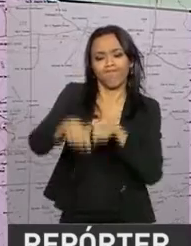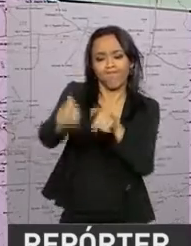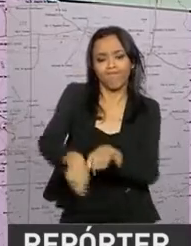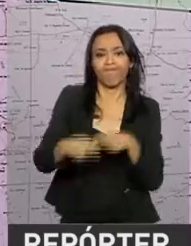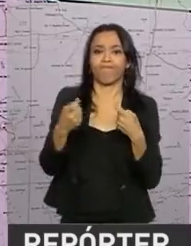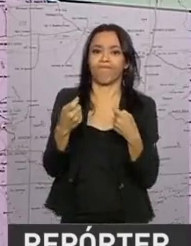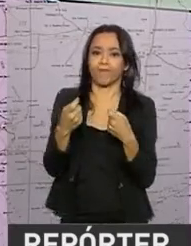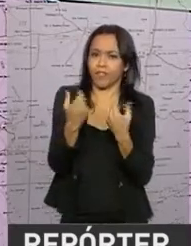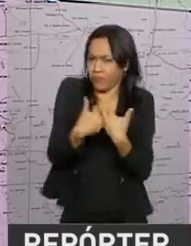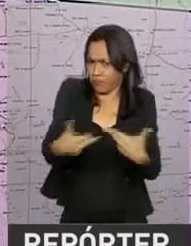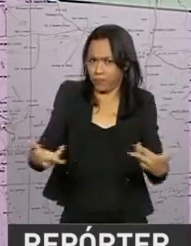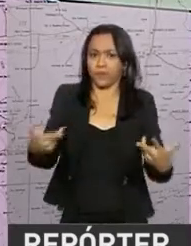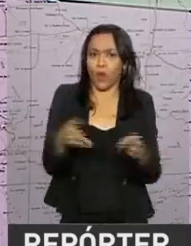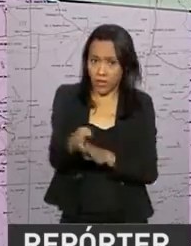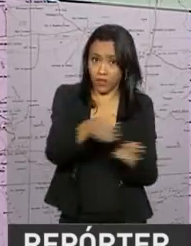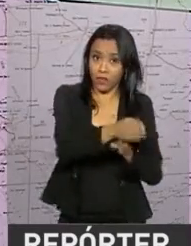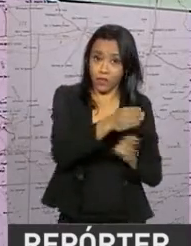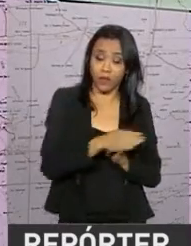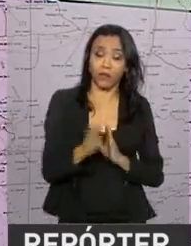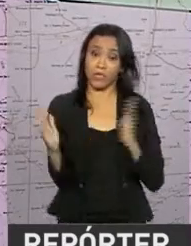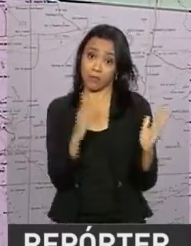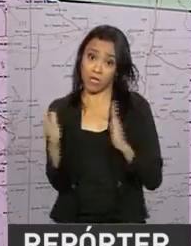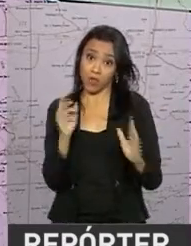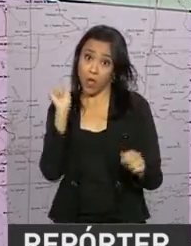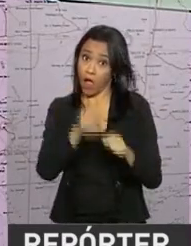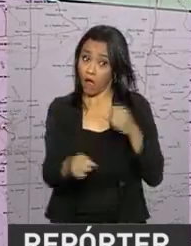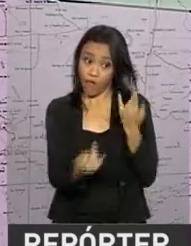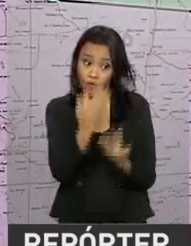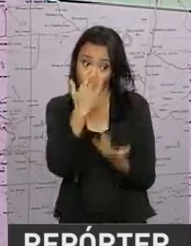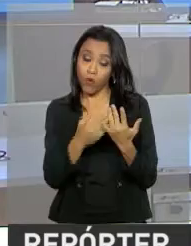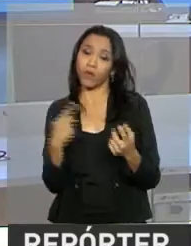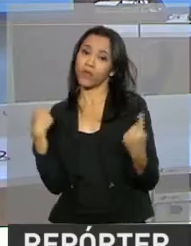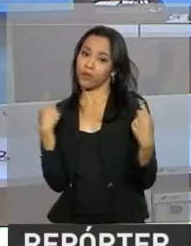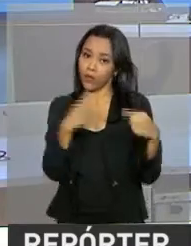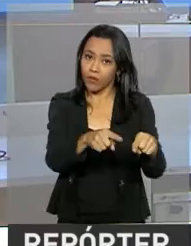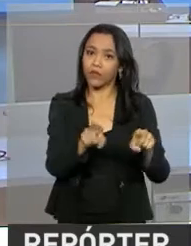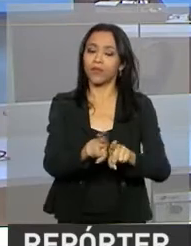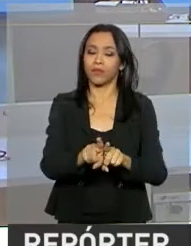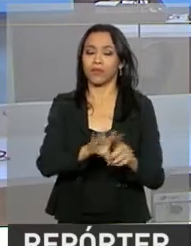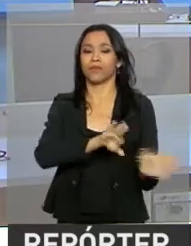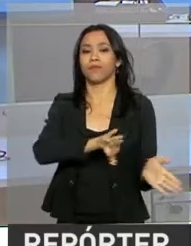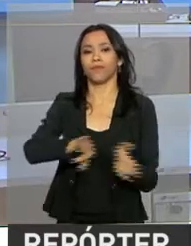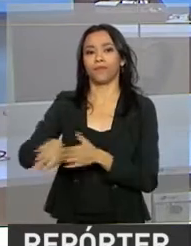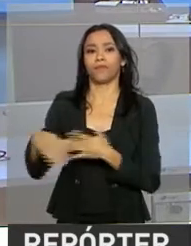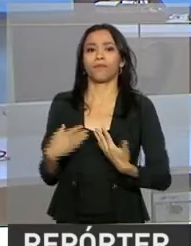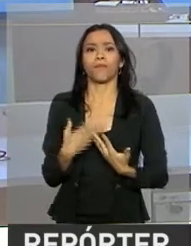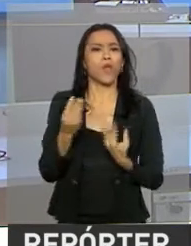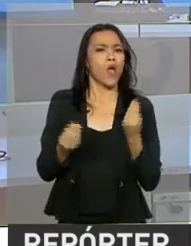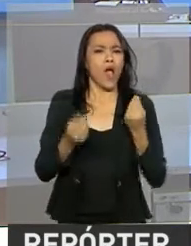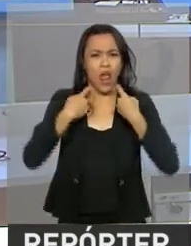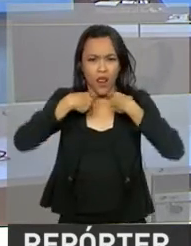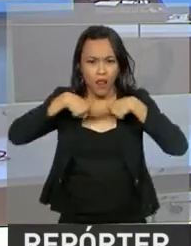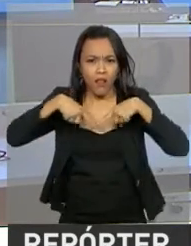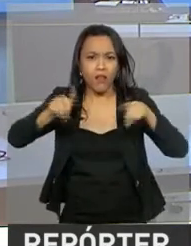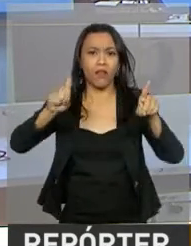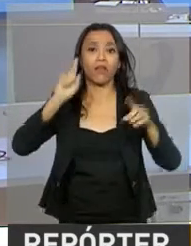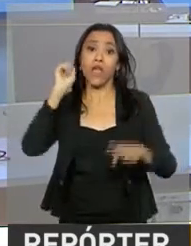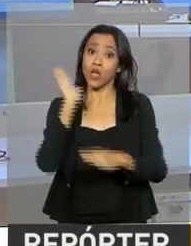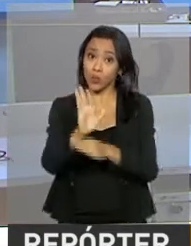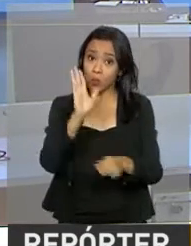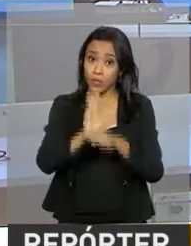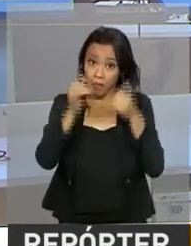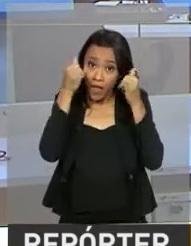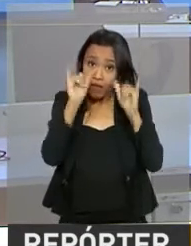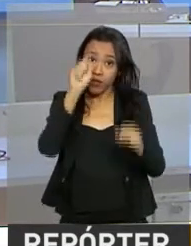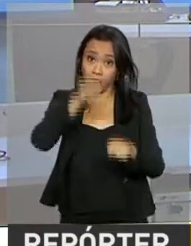na cultura e, se na época de incêndio houver fogo, fazer também o combate. Para fazer denúncias e ajudar no combate aos